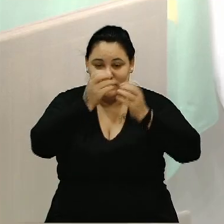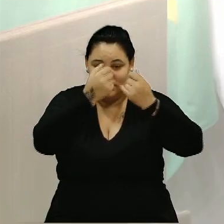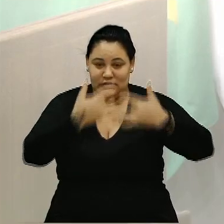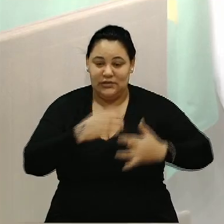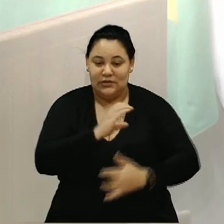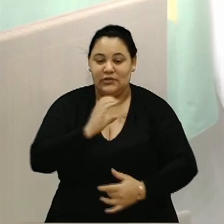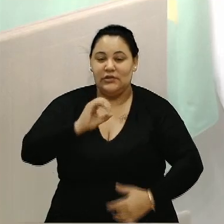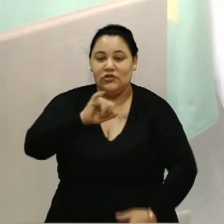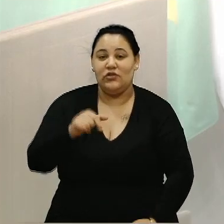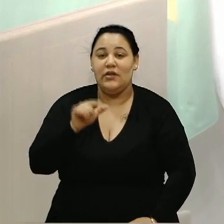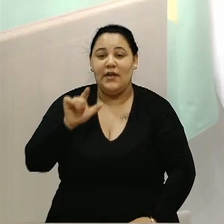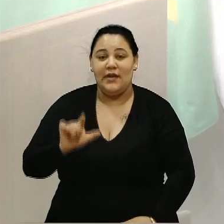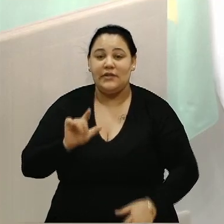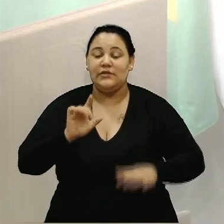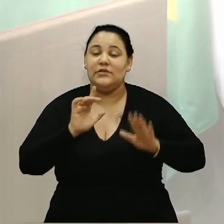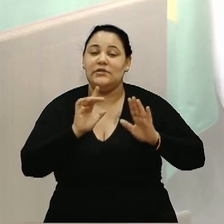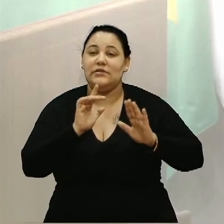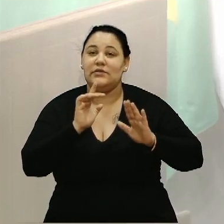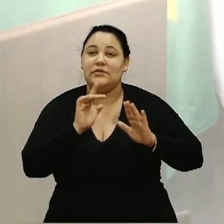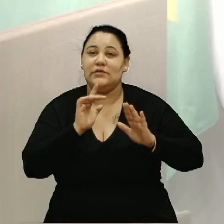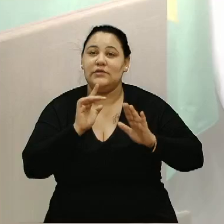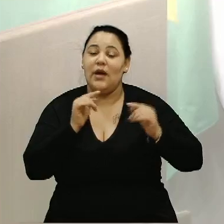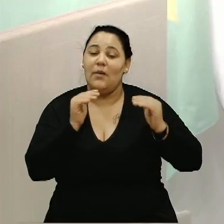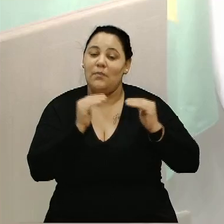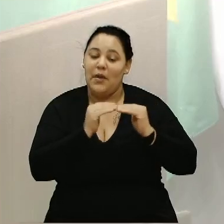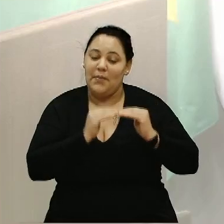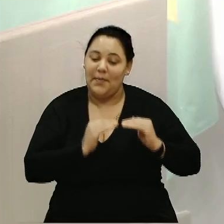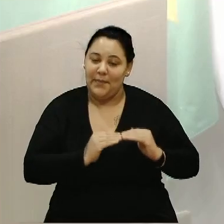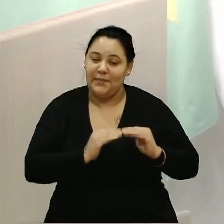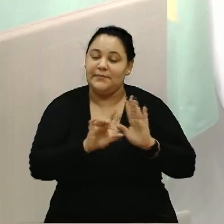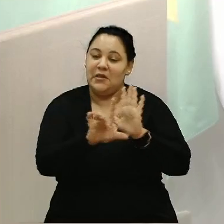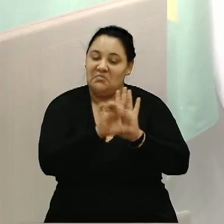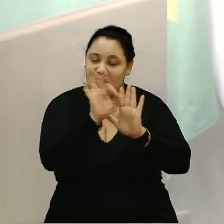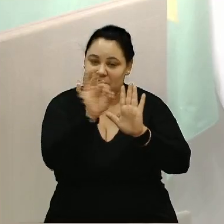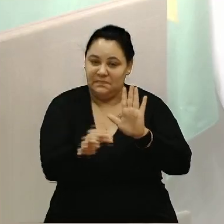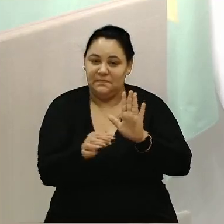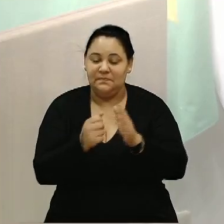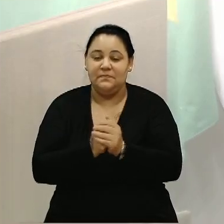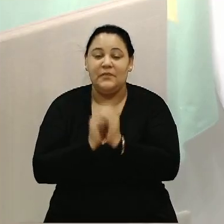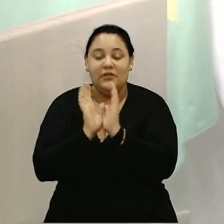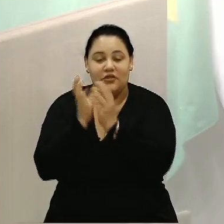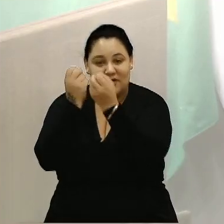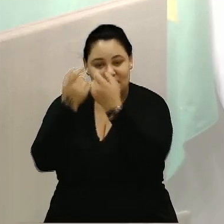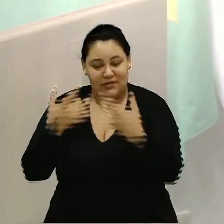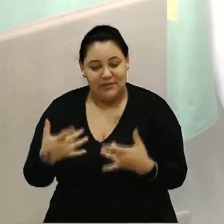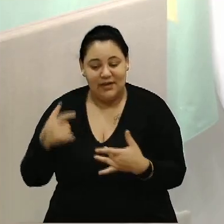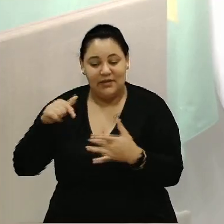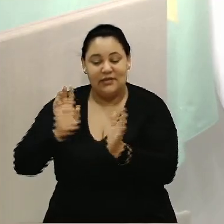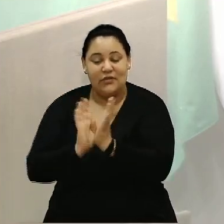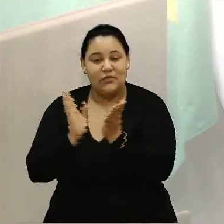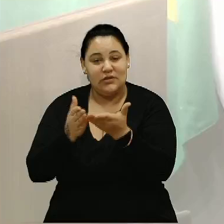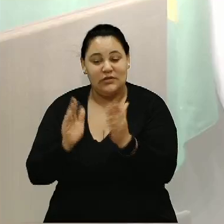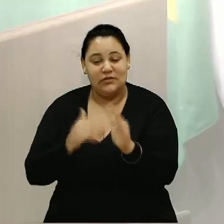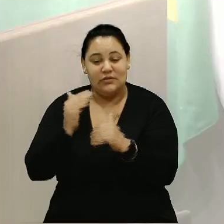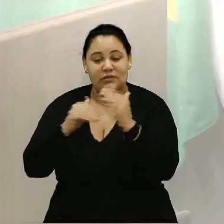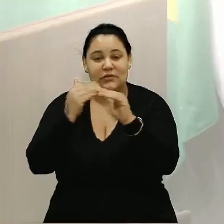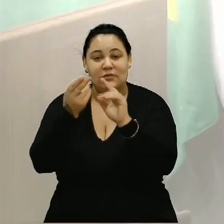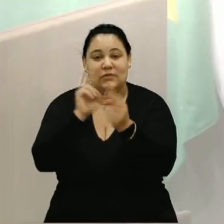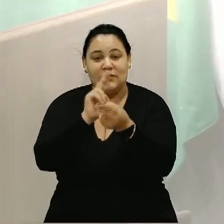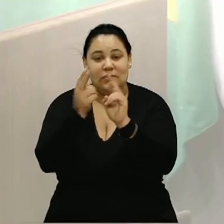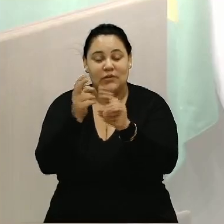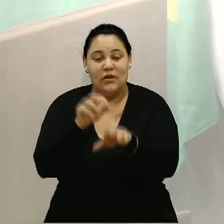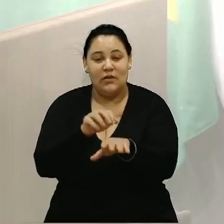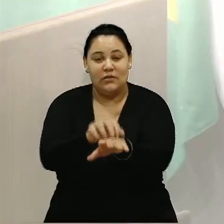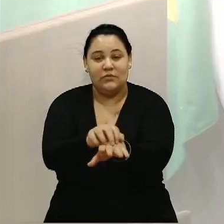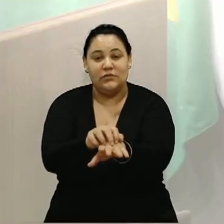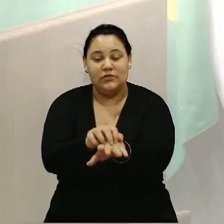a mesma manifestou-se pela legalidade. Ante o exposto desta Comissão de Desenvolvimento Urbano, Transporte